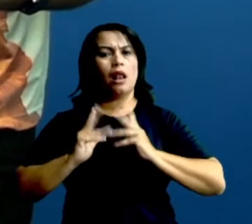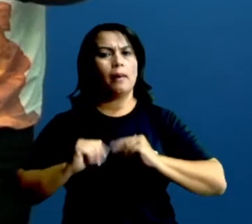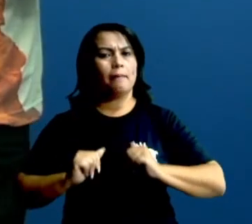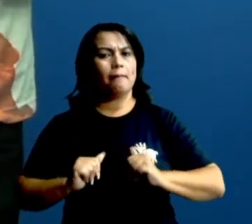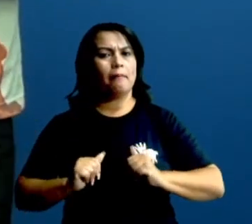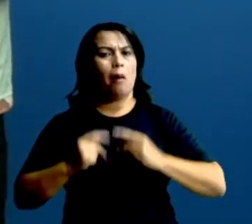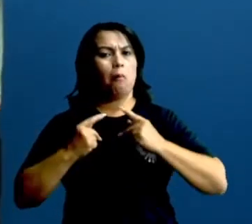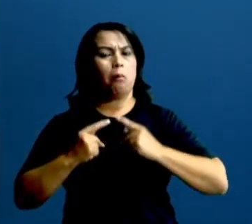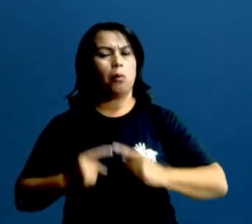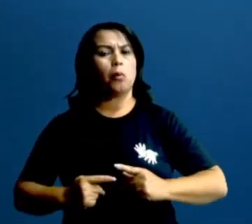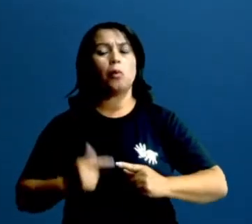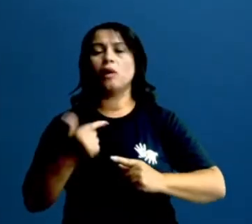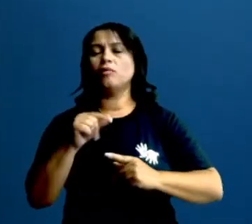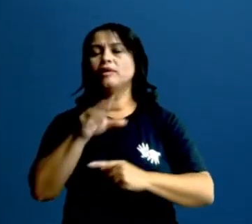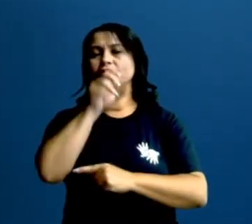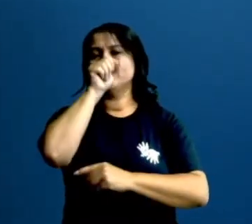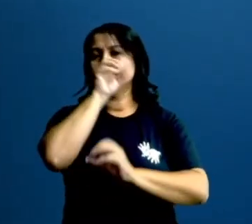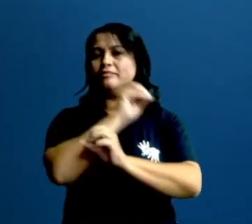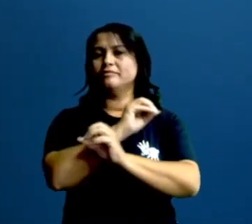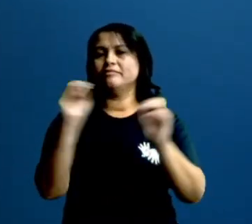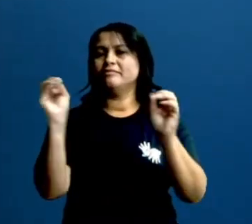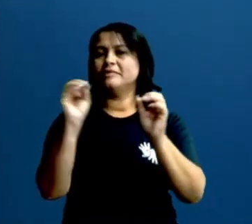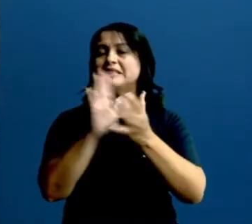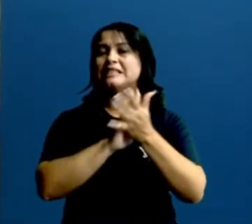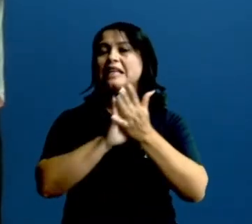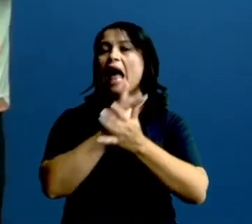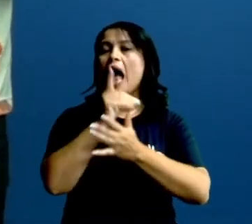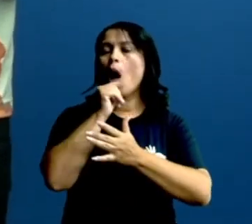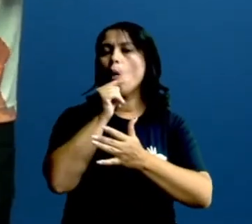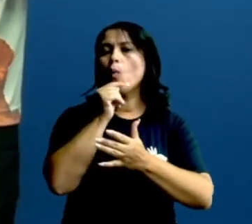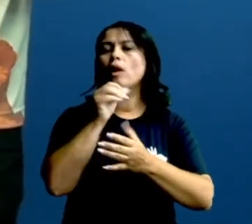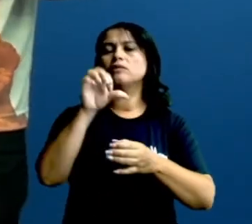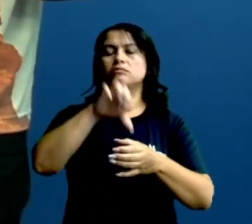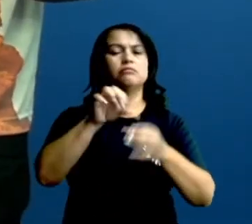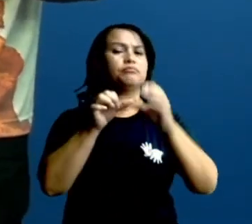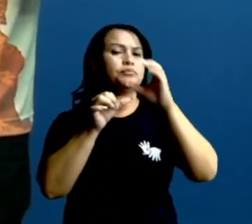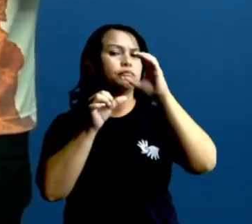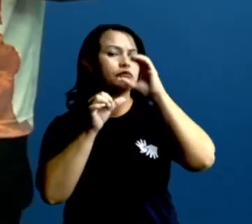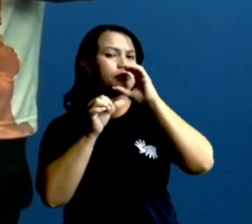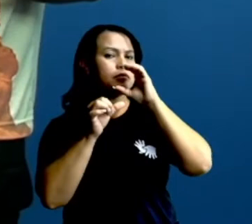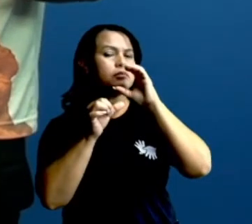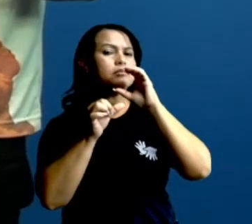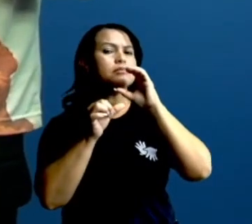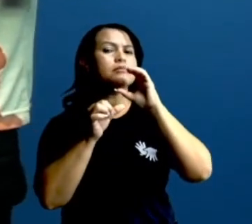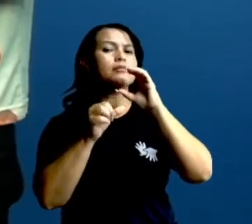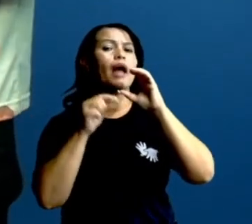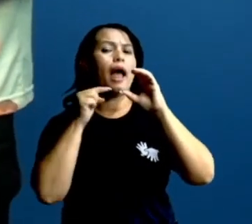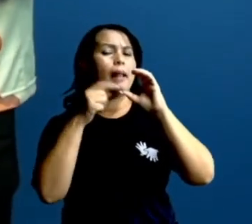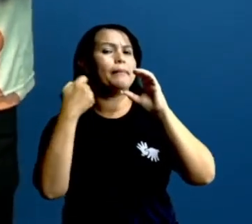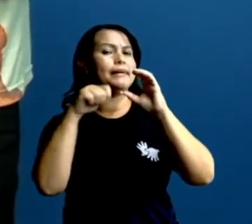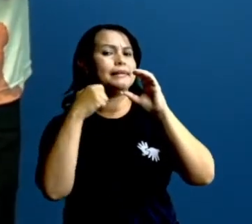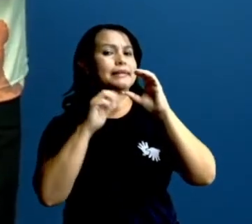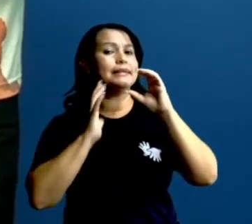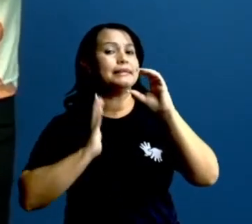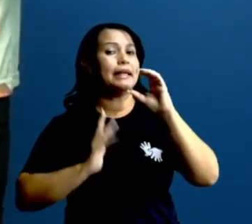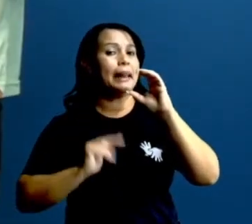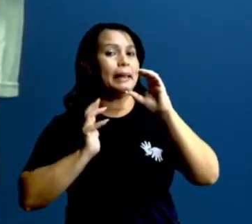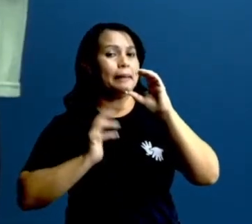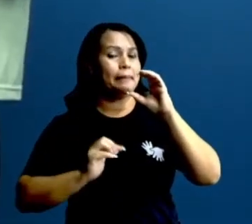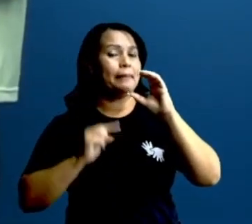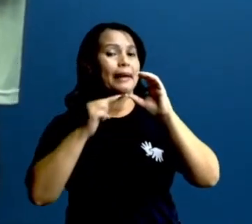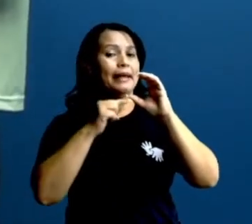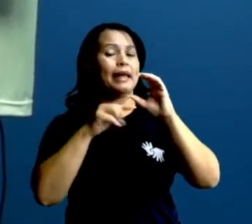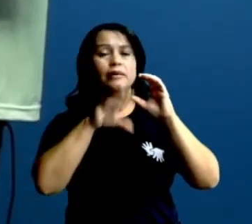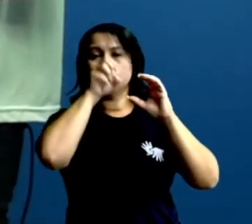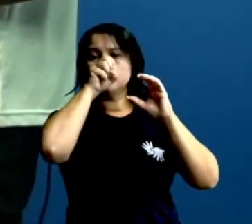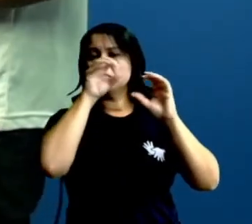tá certo? Ela é inodora. Aquela água que a gente vai estar ingerindo, tá certo? Bebendo, ela precisa ser limpa e ela